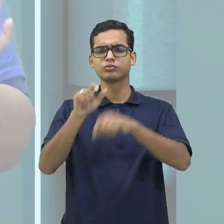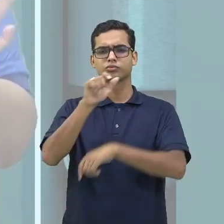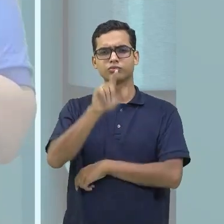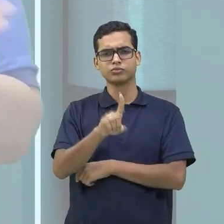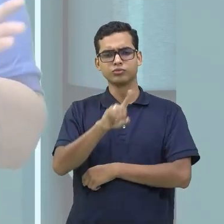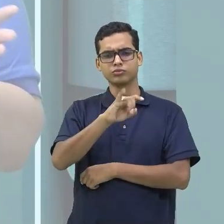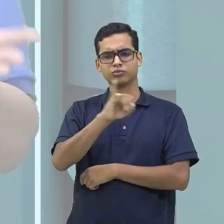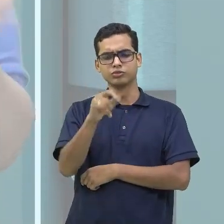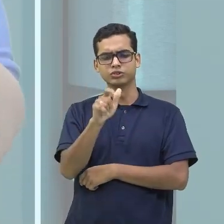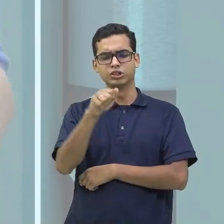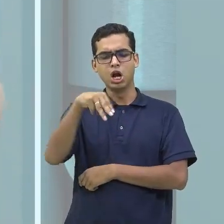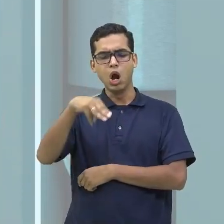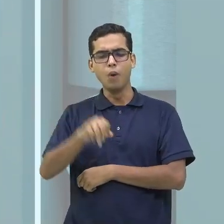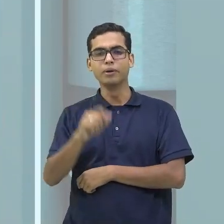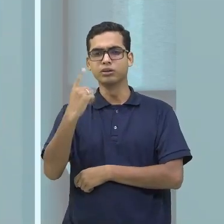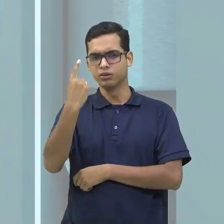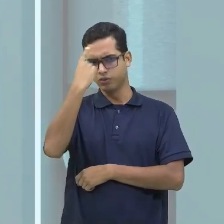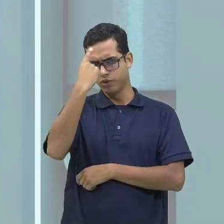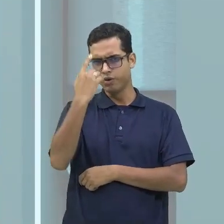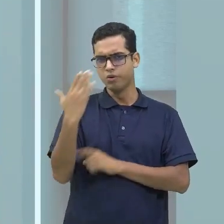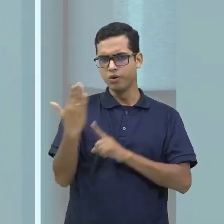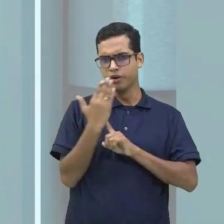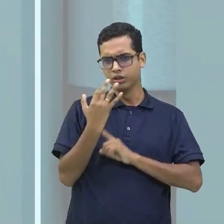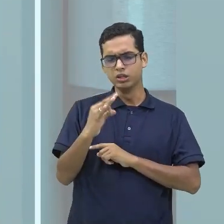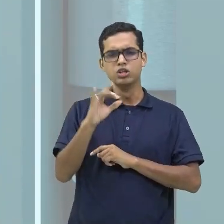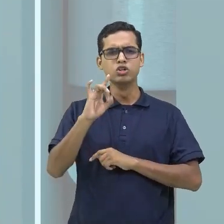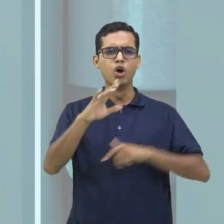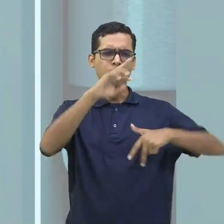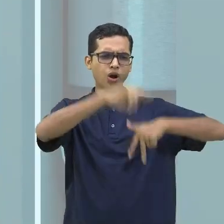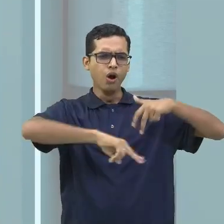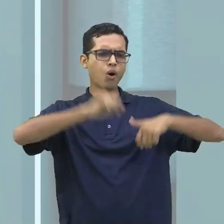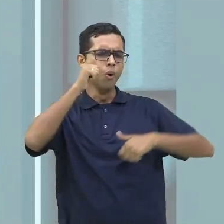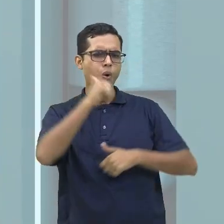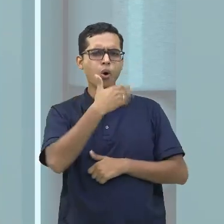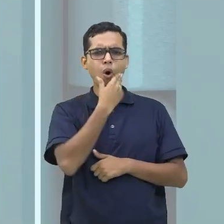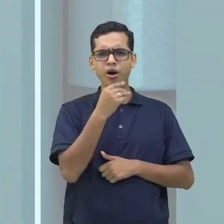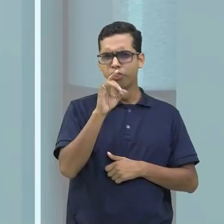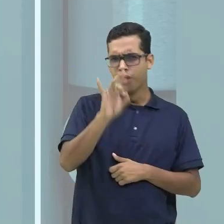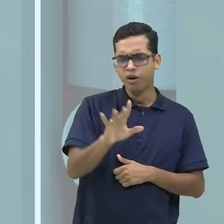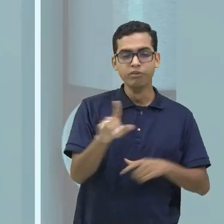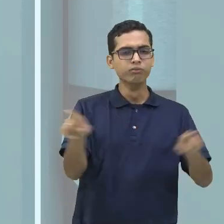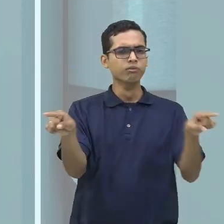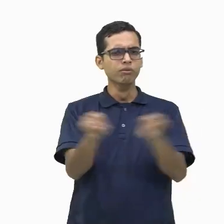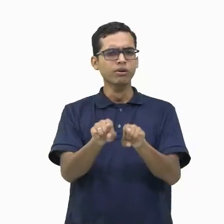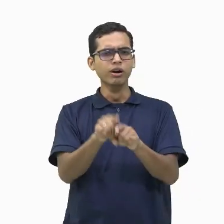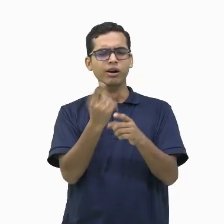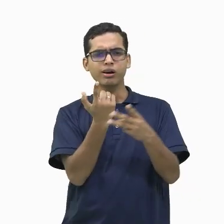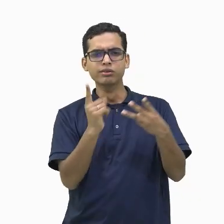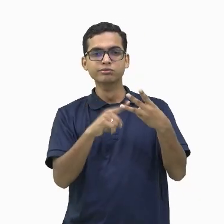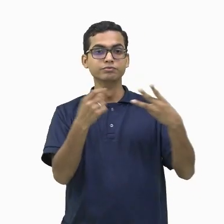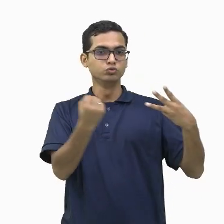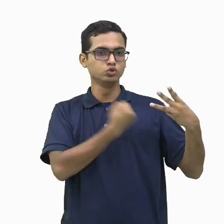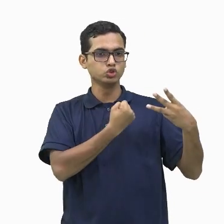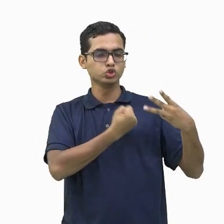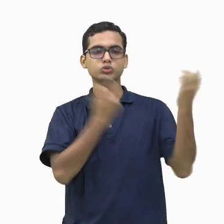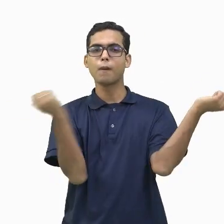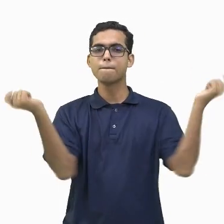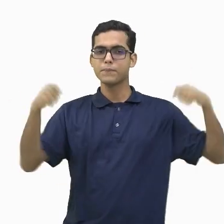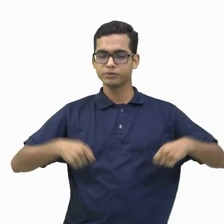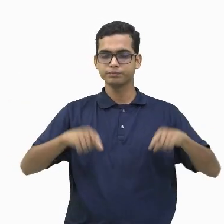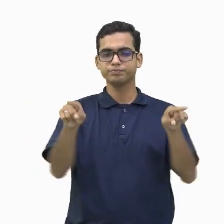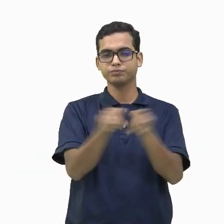Mas a nossa silepse não fica apenas no masculino e feminino não, tá, gente? Pode ser de número também, ou seja,